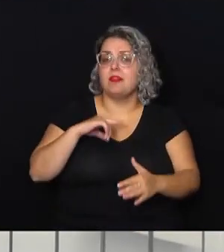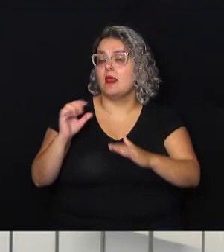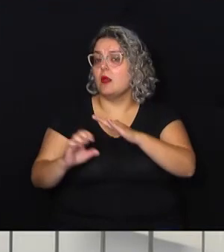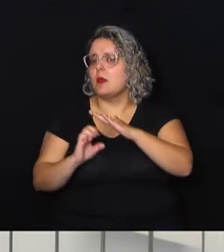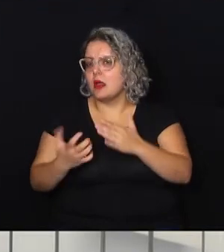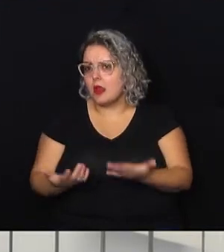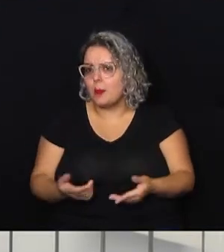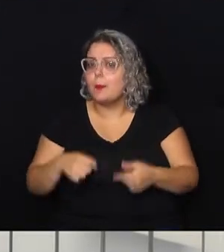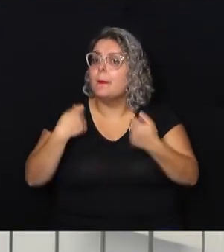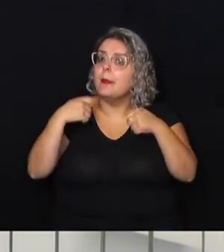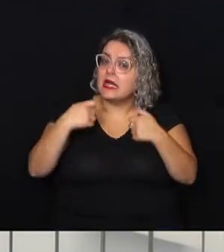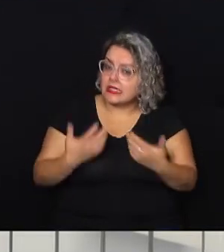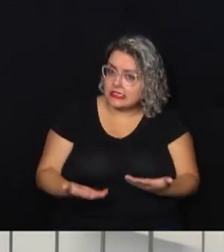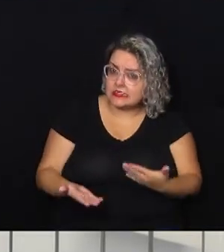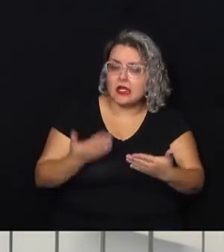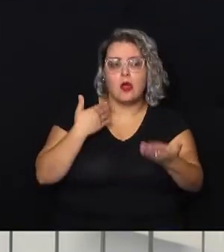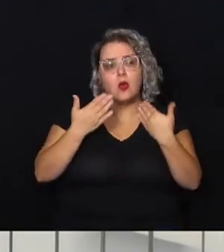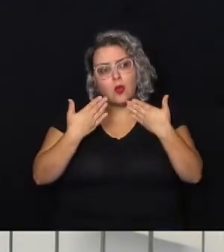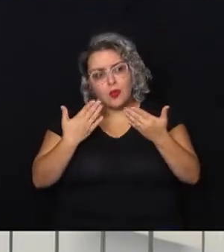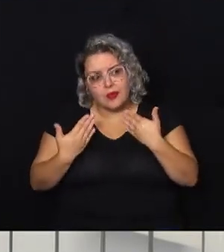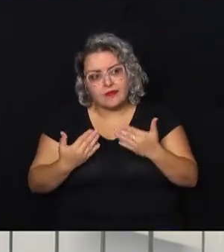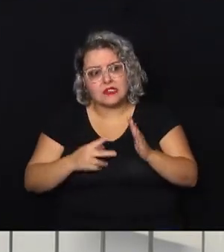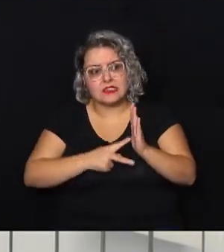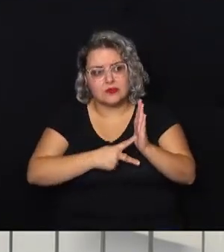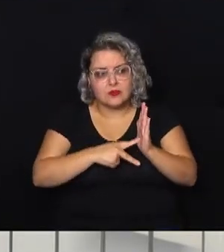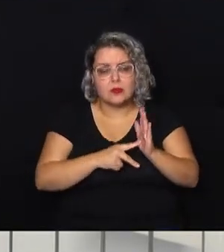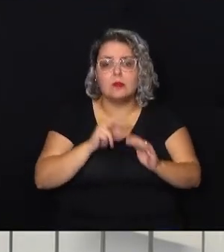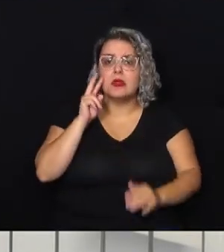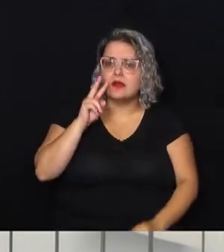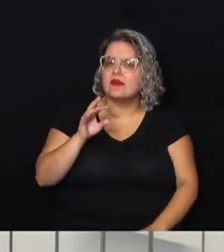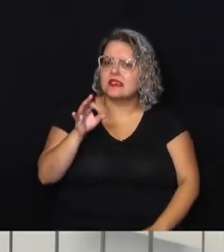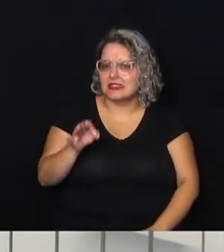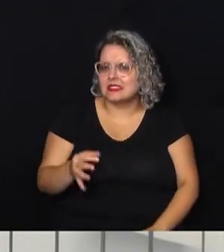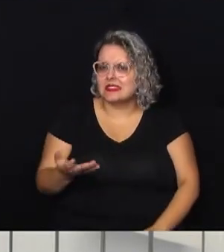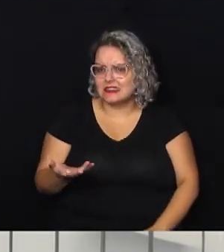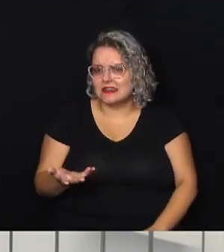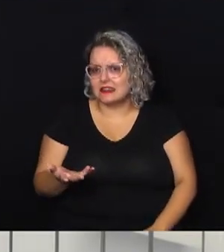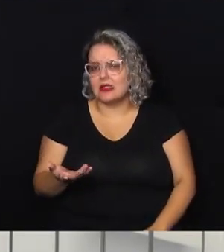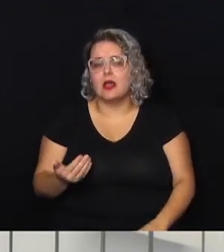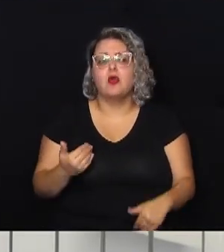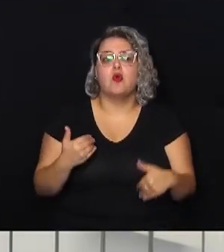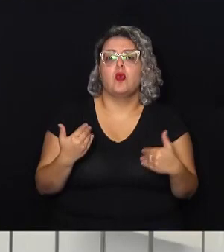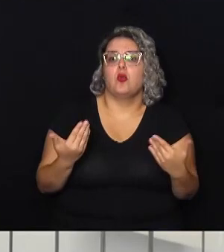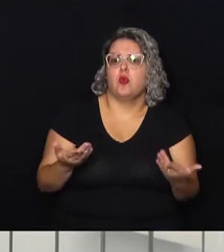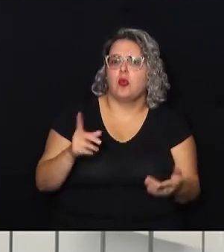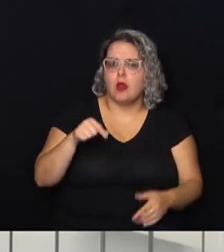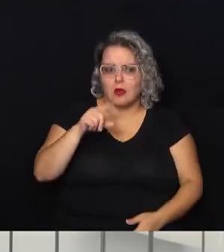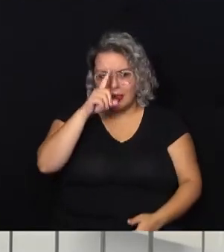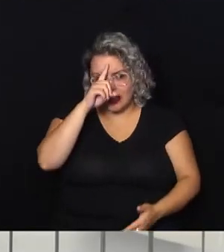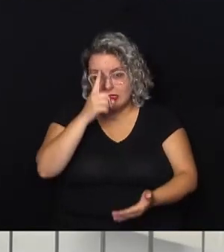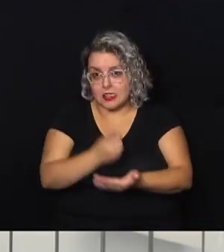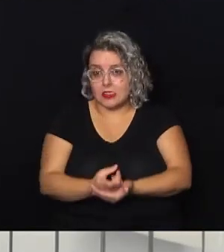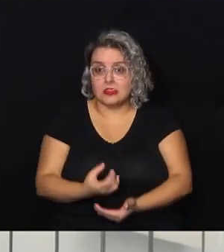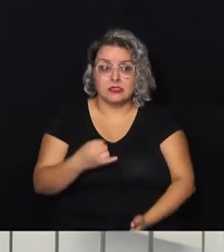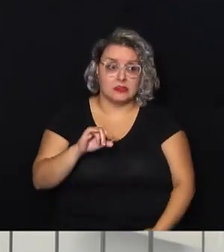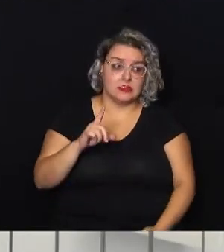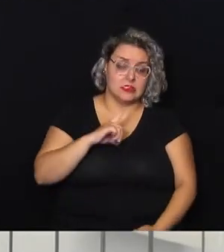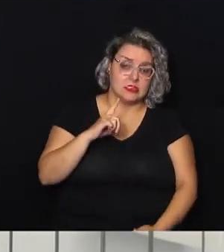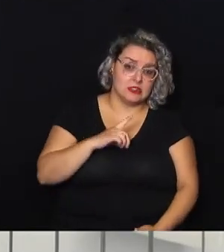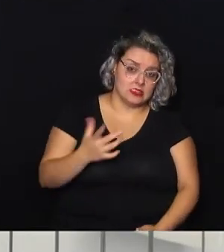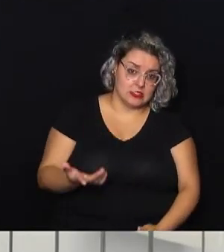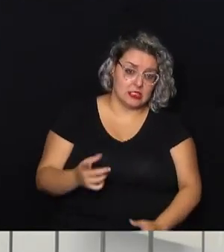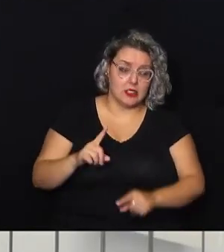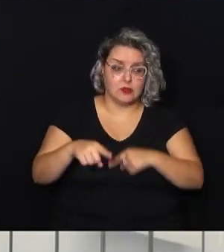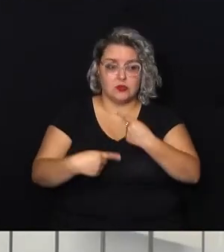é necessário conversar com esse sindicato para ver certinho qual que é a determinação, se já existe nos